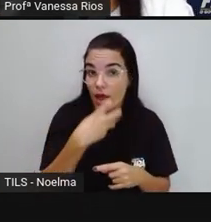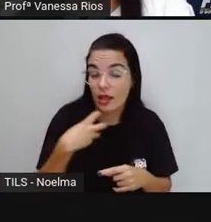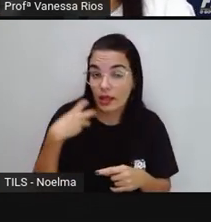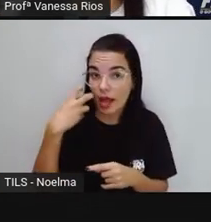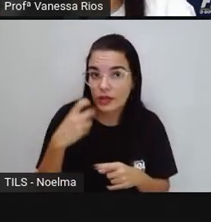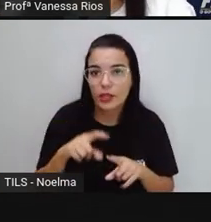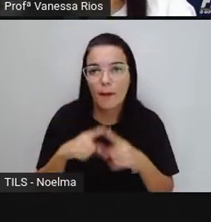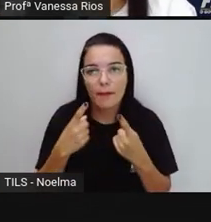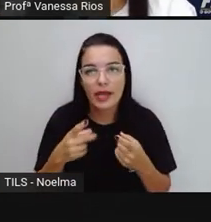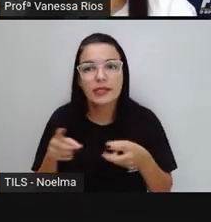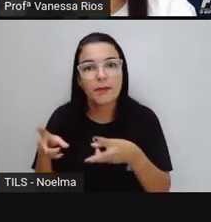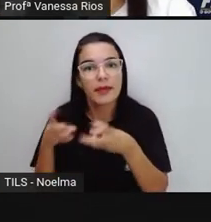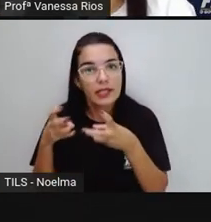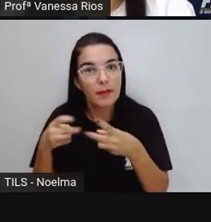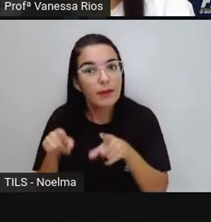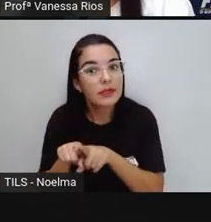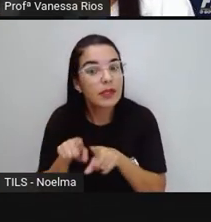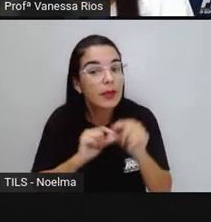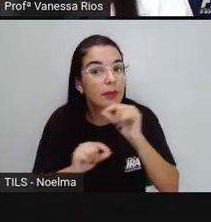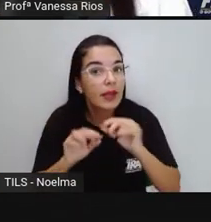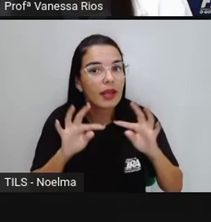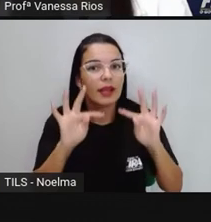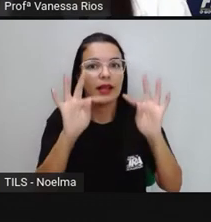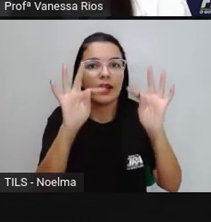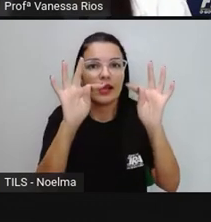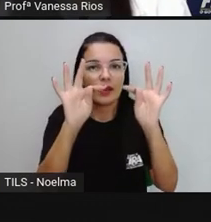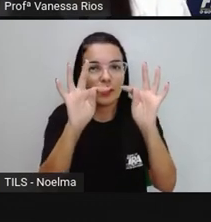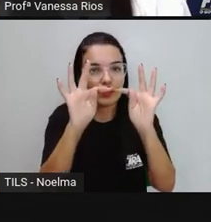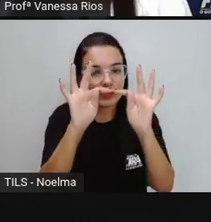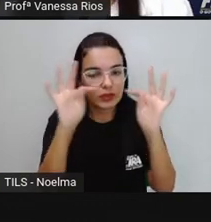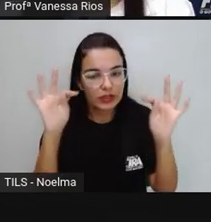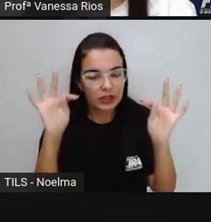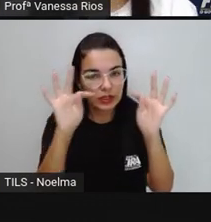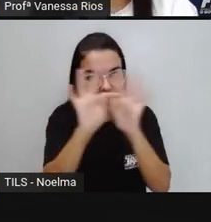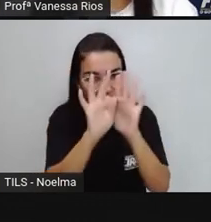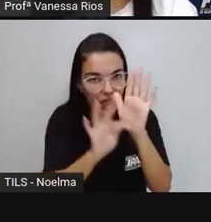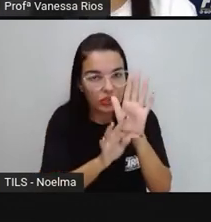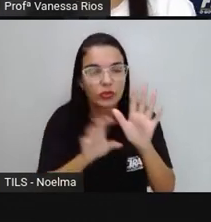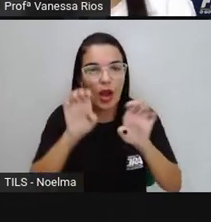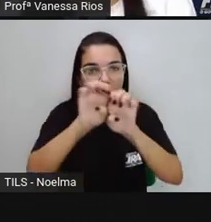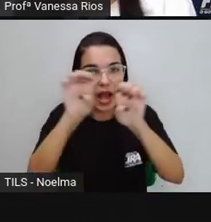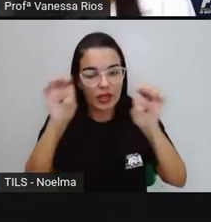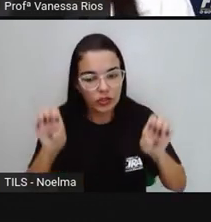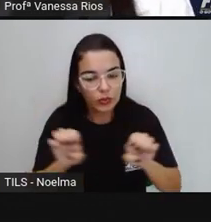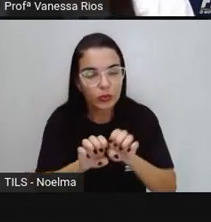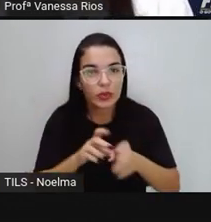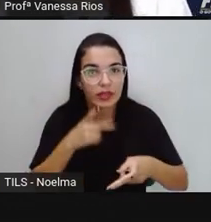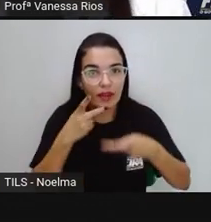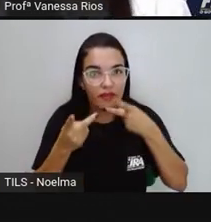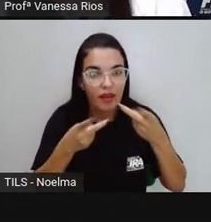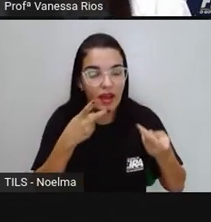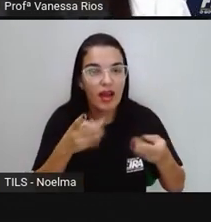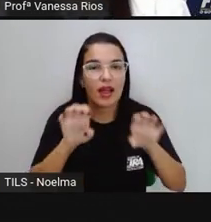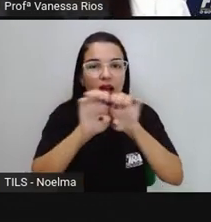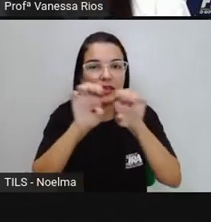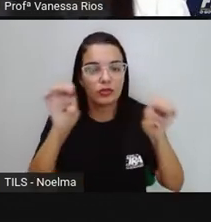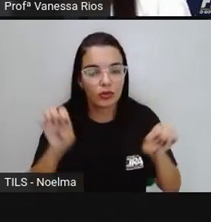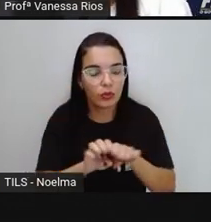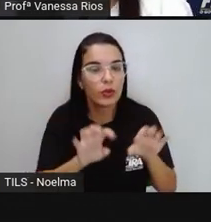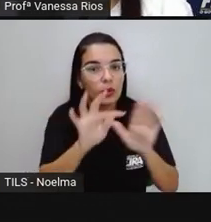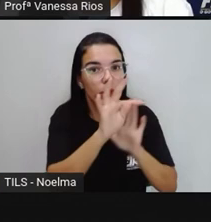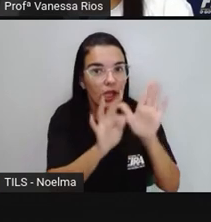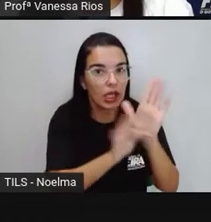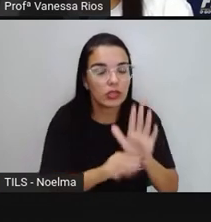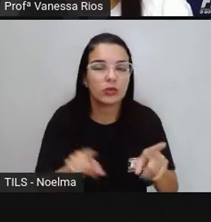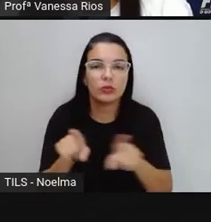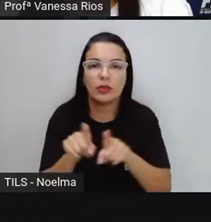nós percebemos uma organização comum na estrutura da fala e na estrutura também do texto escrito, que é,